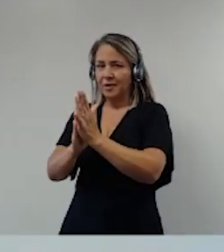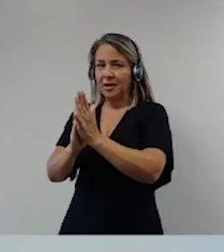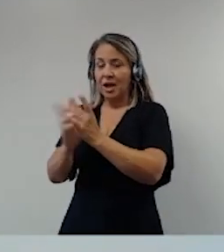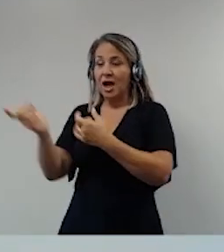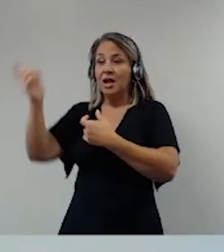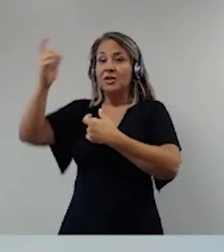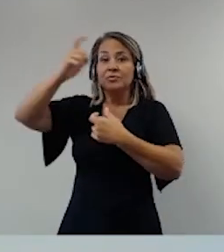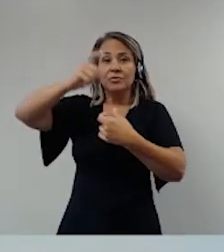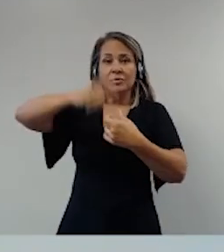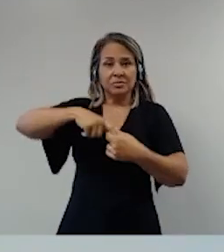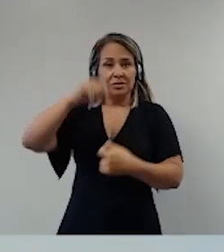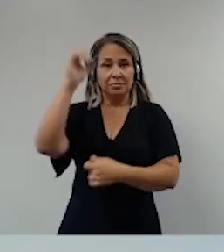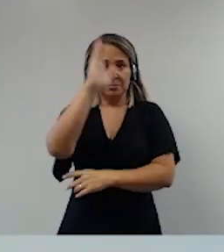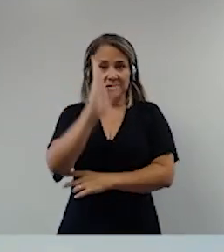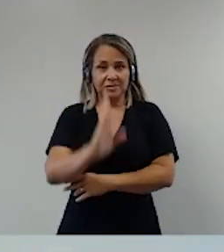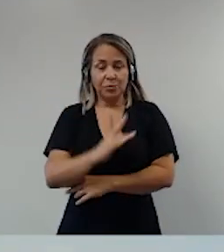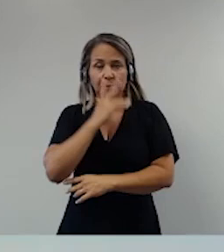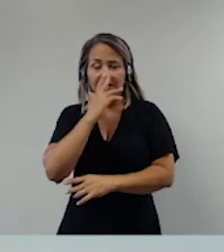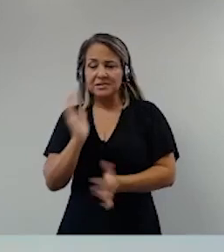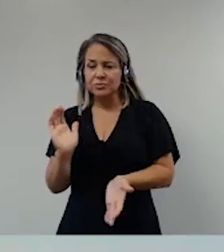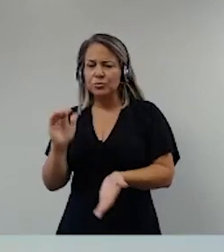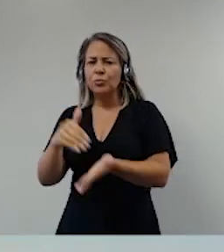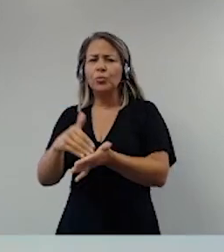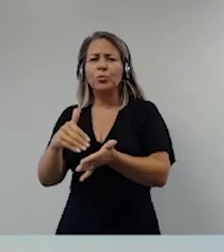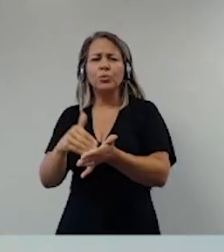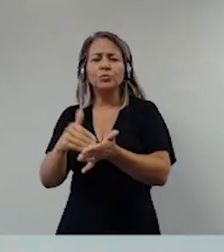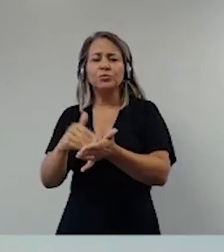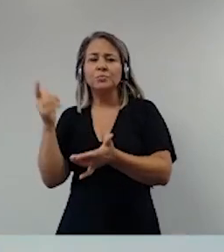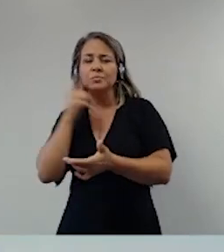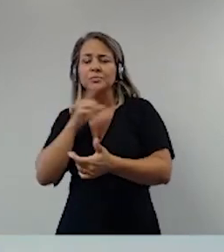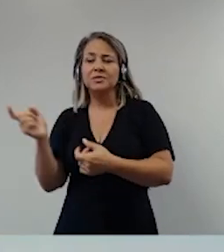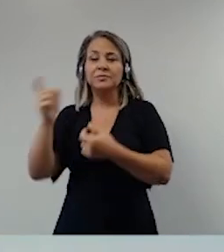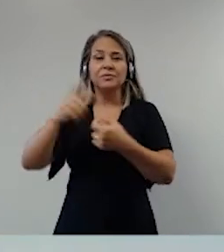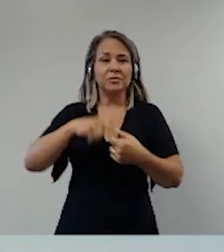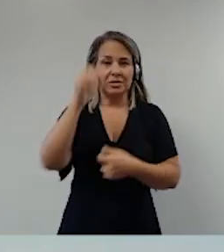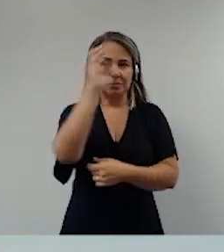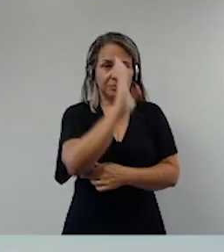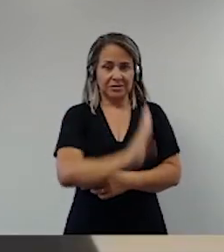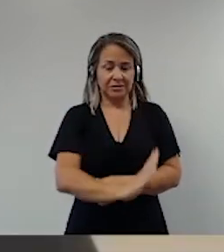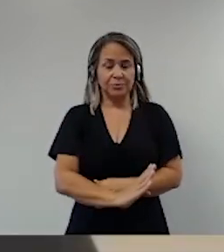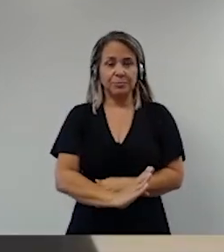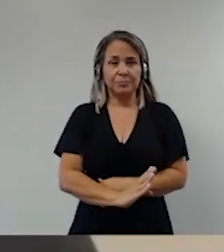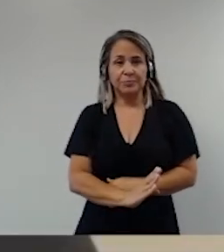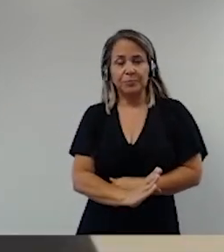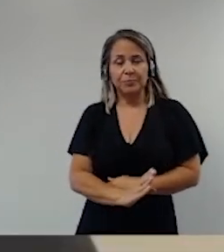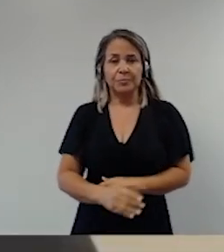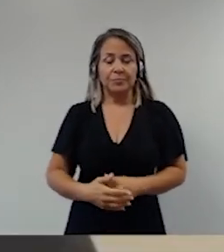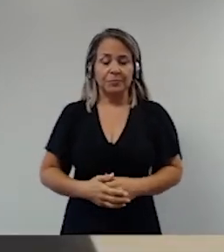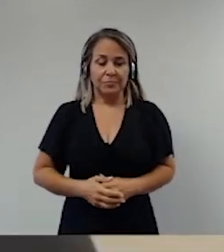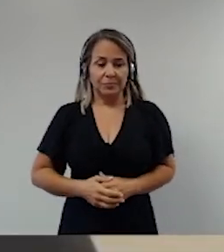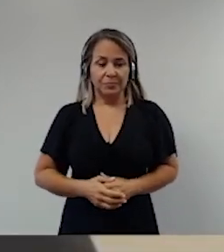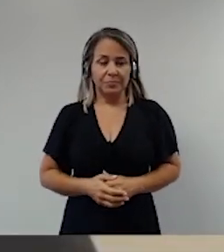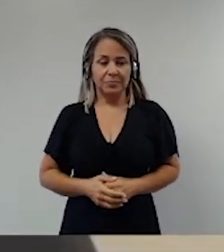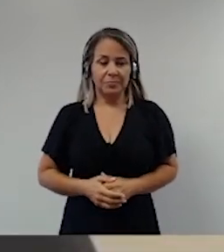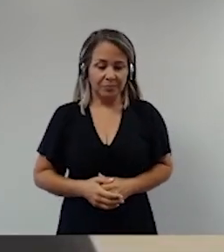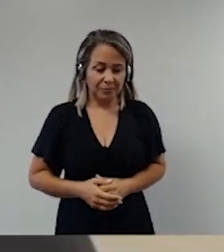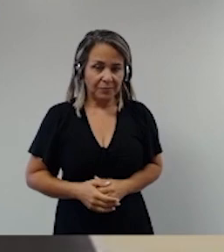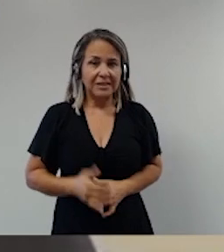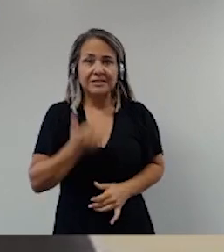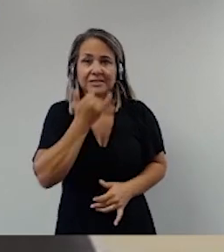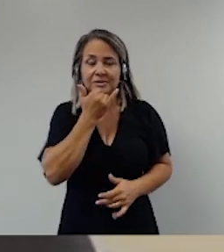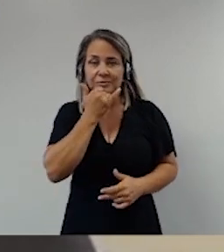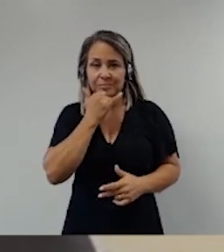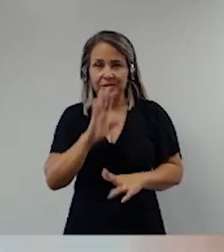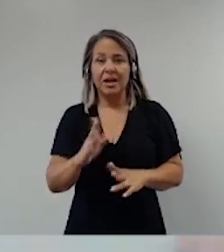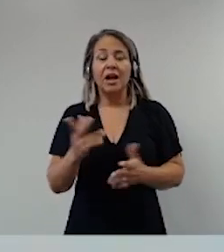ter sido um dos últimos a voltar ao Brasil. De certeza, porque os voos foram interrompidos logo a seguir aqui em